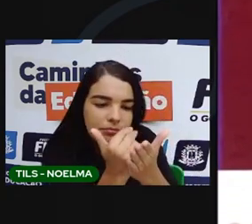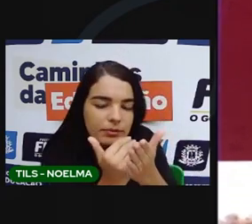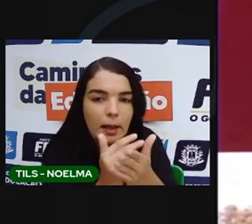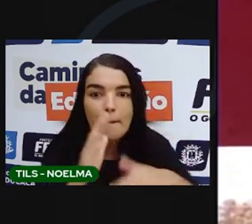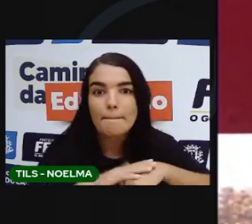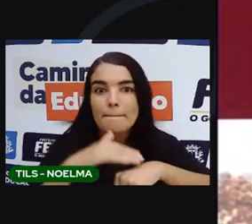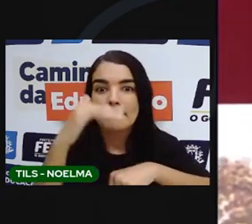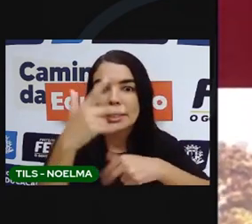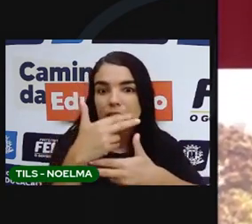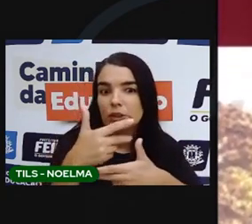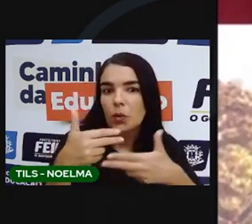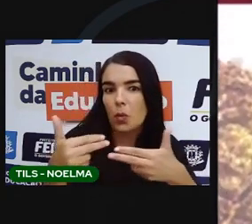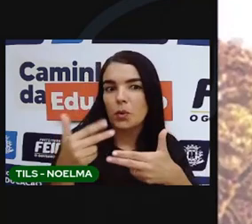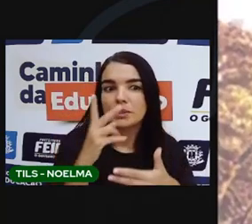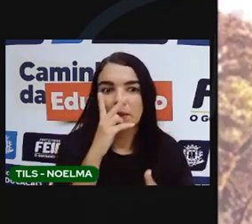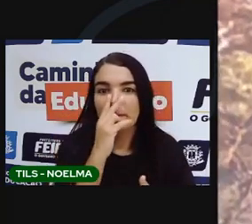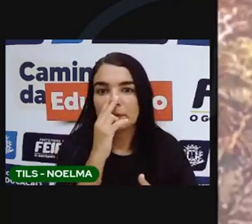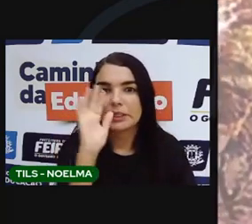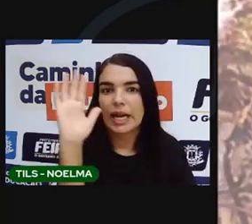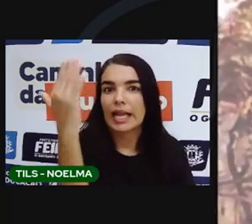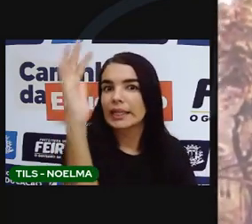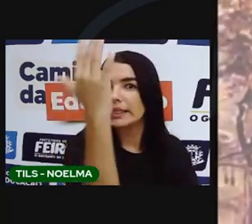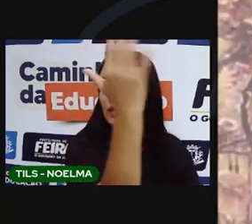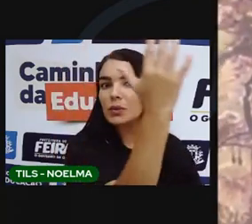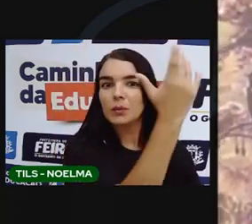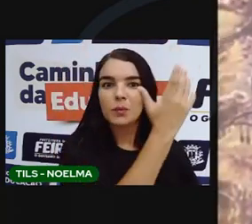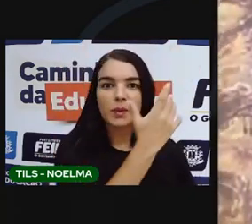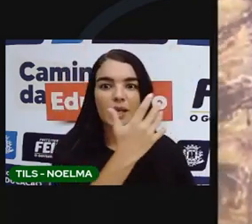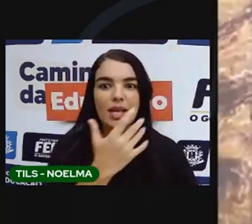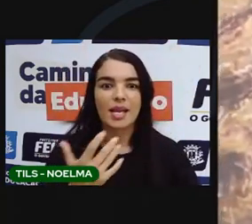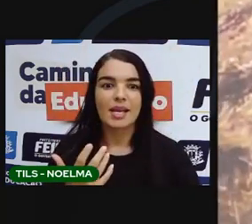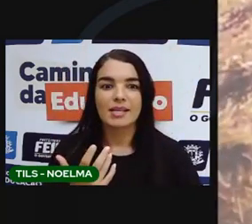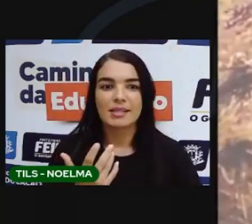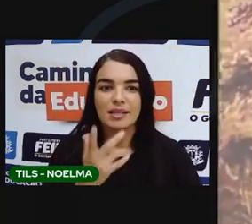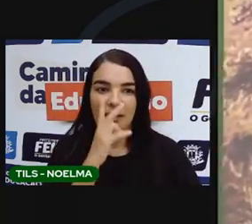coisas mais coisas mais à frente